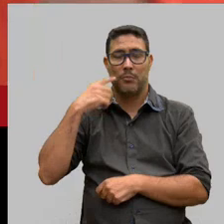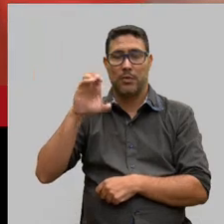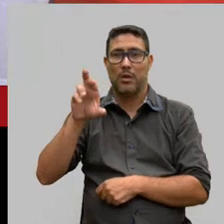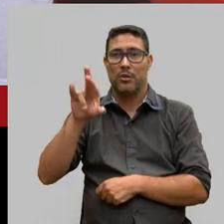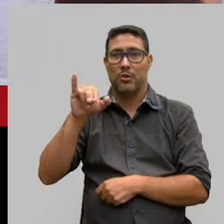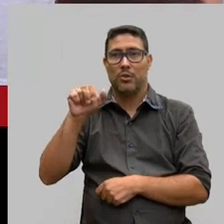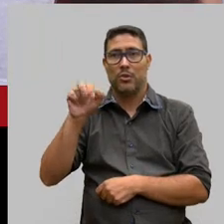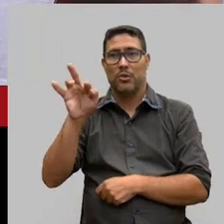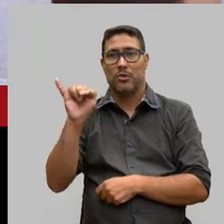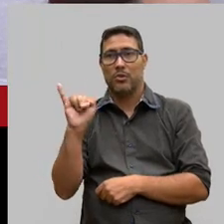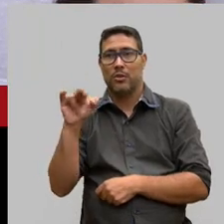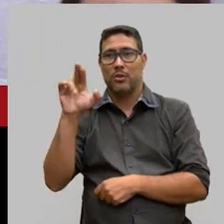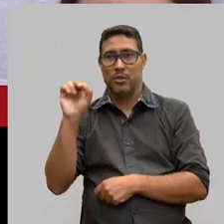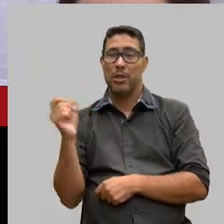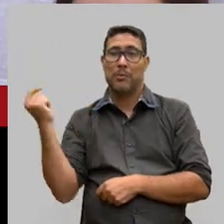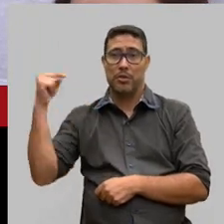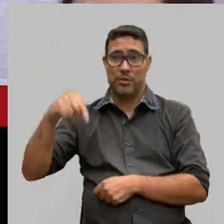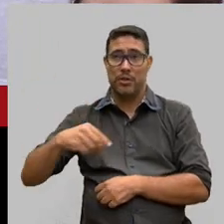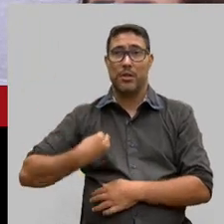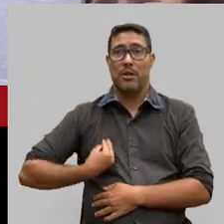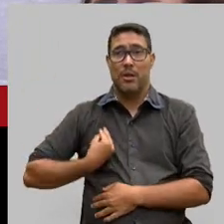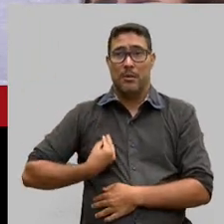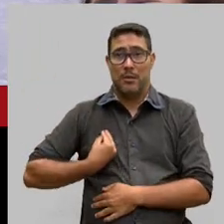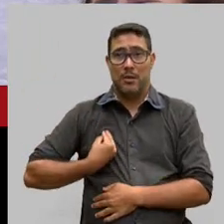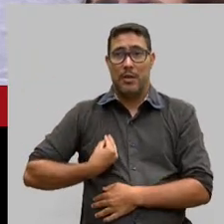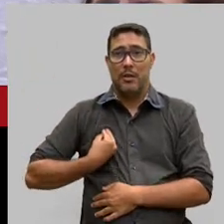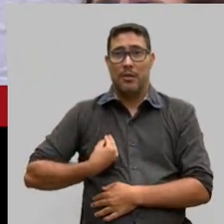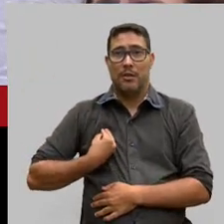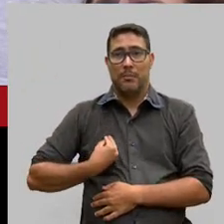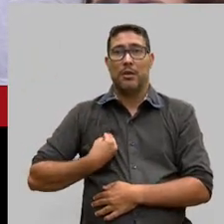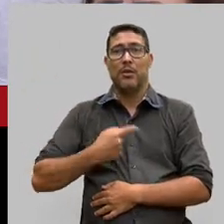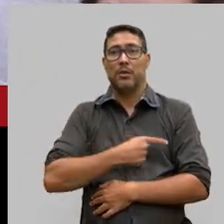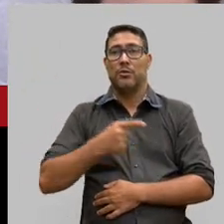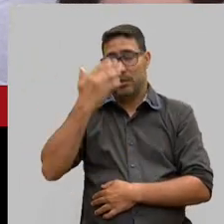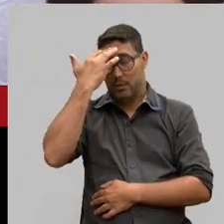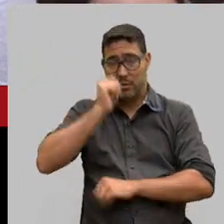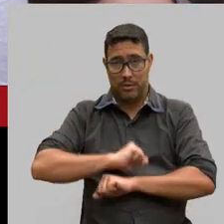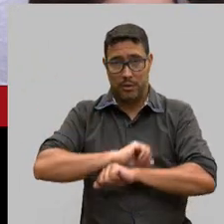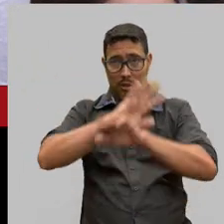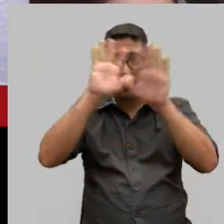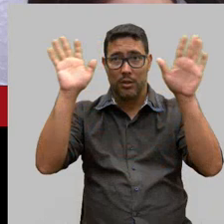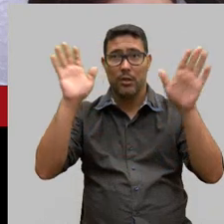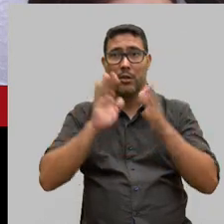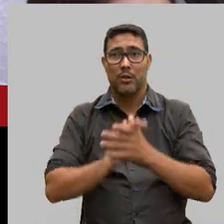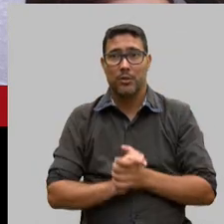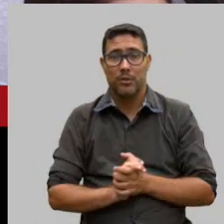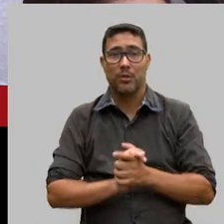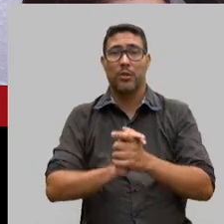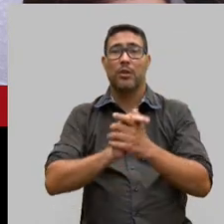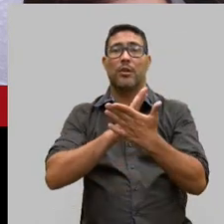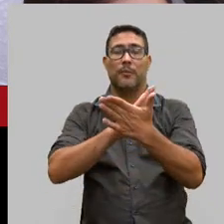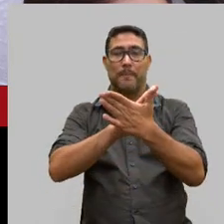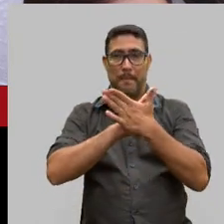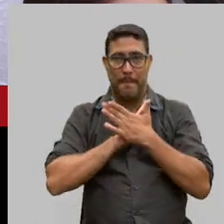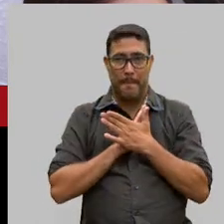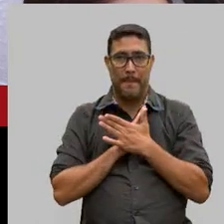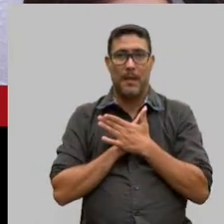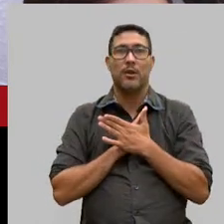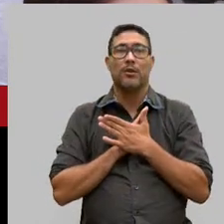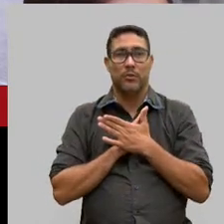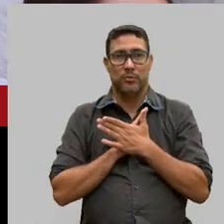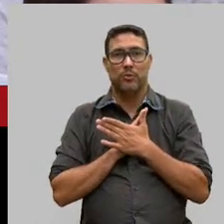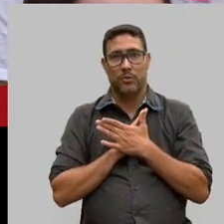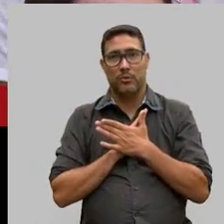estarmos aqui participando de uma audiência Tão rica tão esclarecedora E que nos mostra que